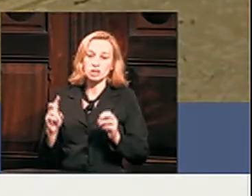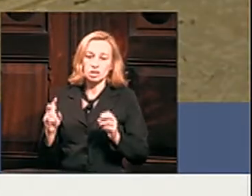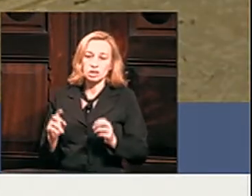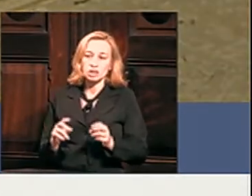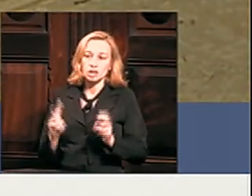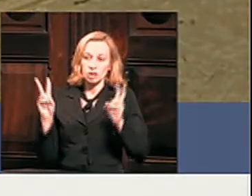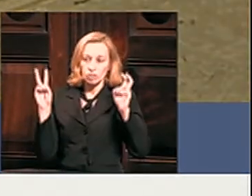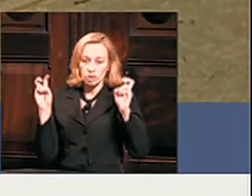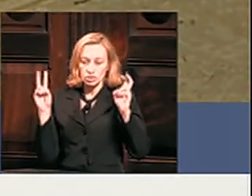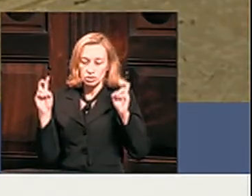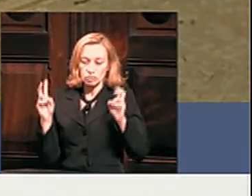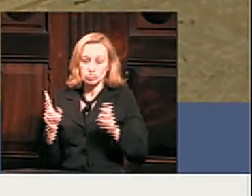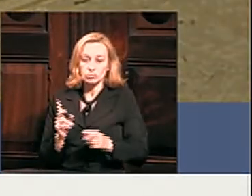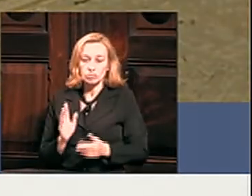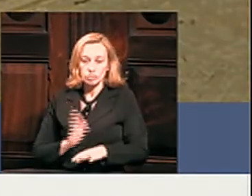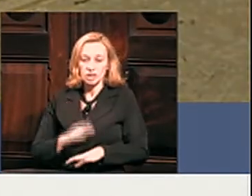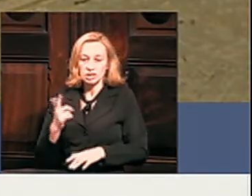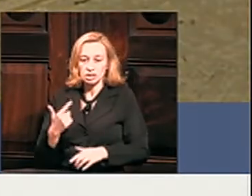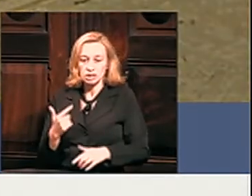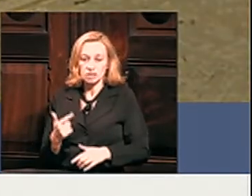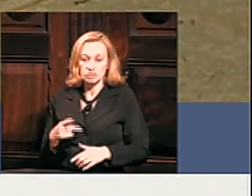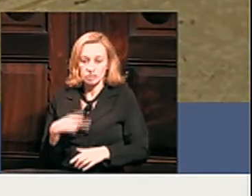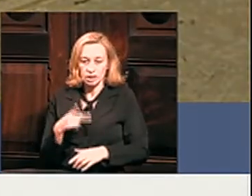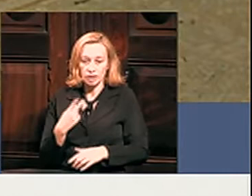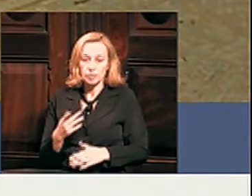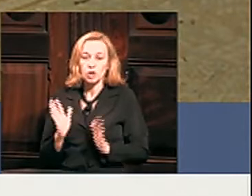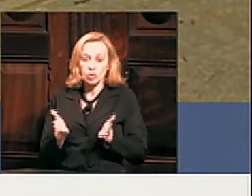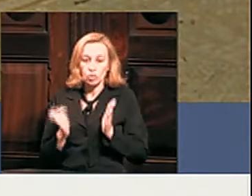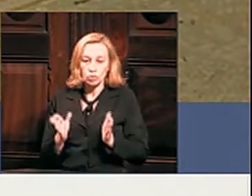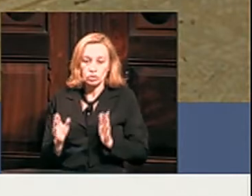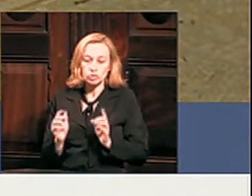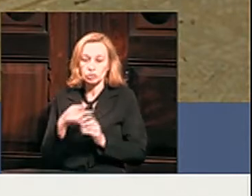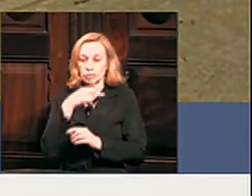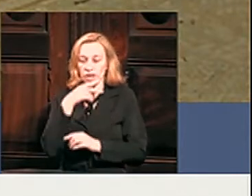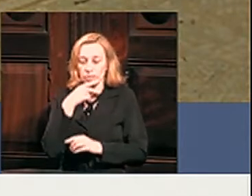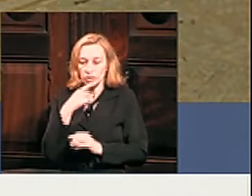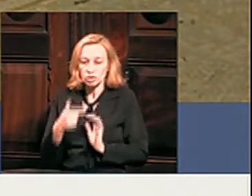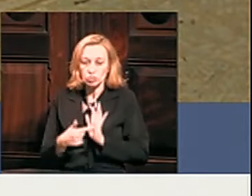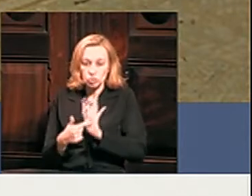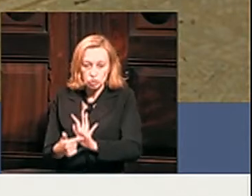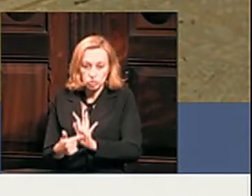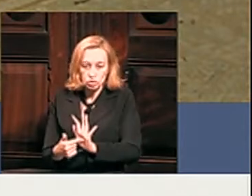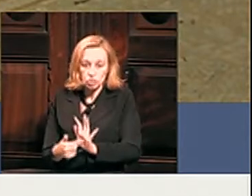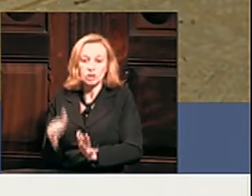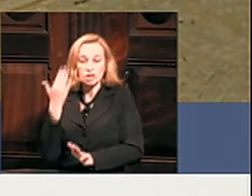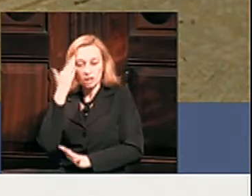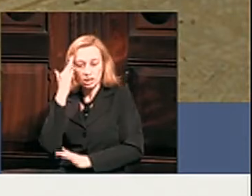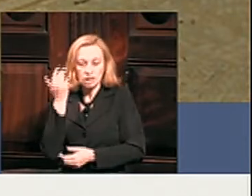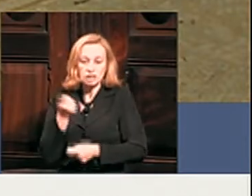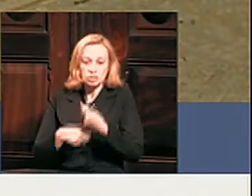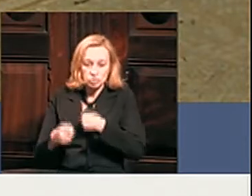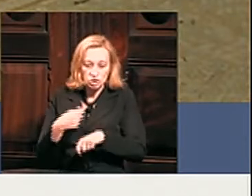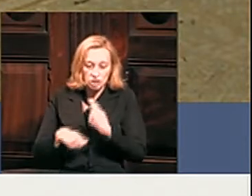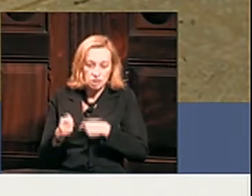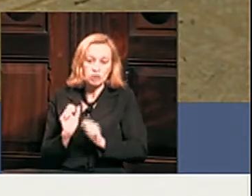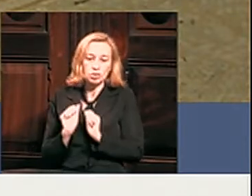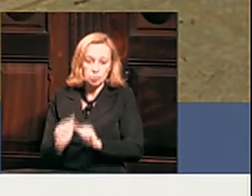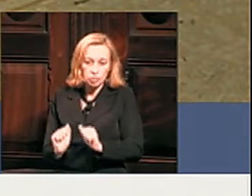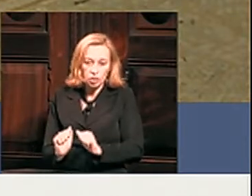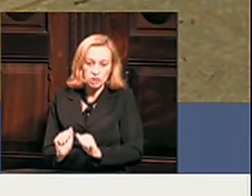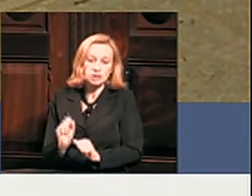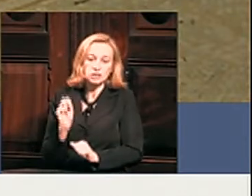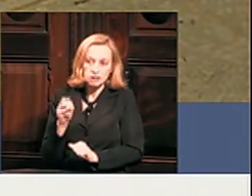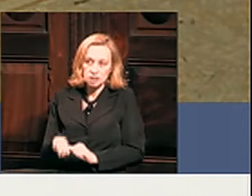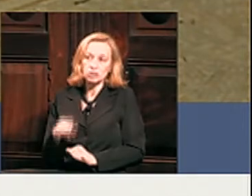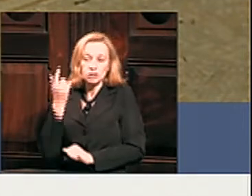mas entendo que hoje o Parlamento Fluminense demonstrou que tem espírito público, que tem negociação, que pode haver sim